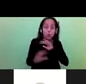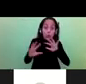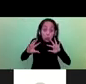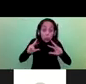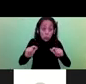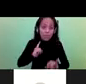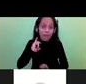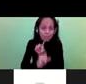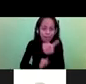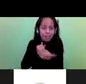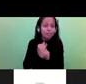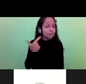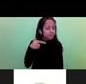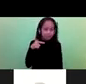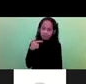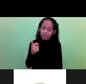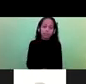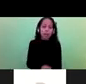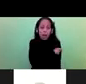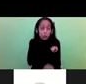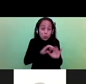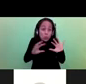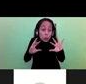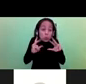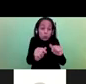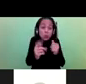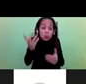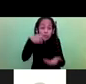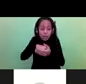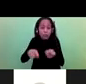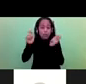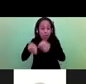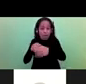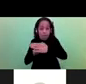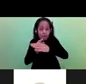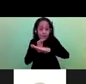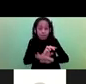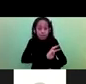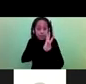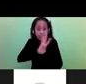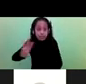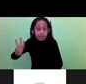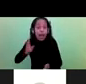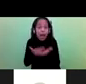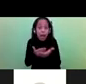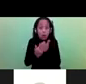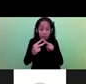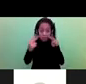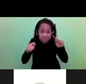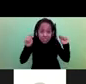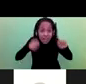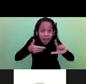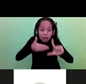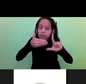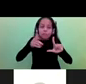internet, nem todos os meus alunos conseguem acessar as aulas síncronas, por falta